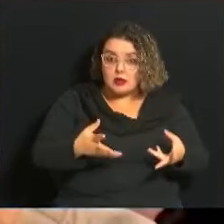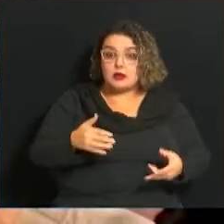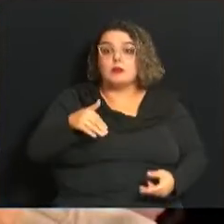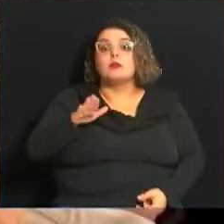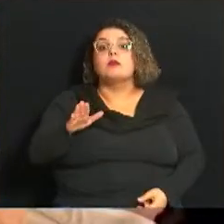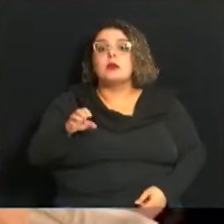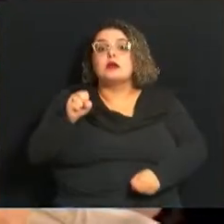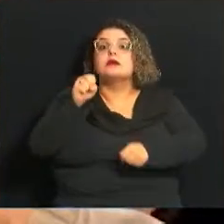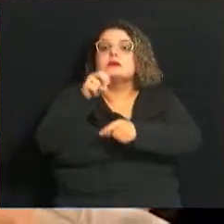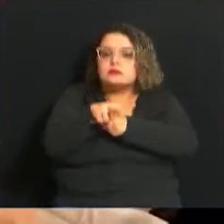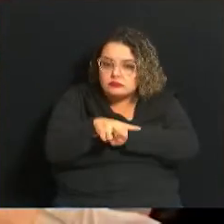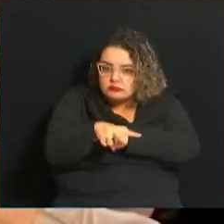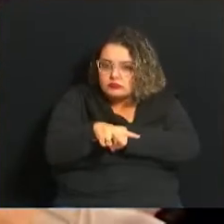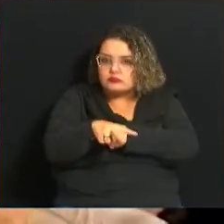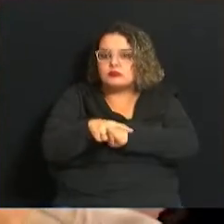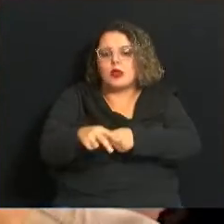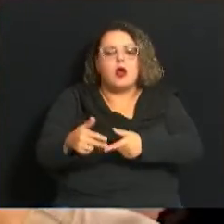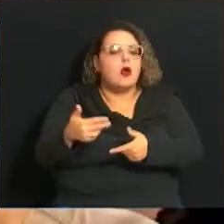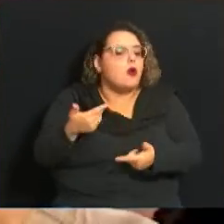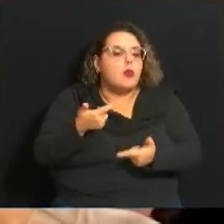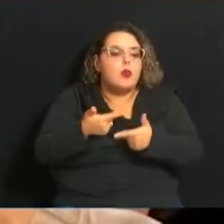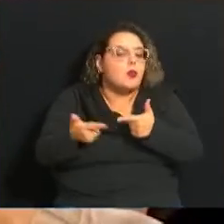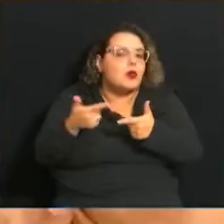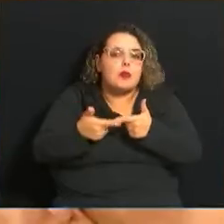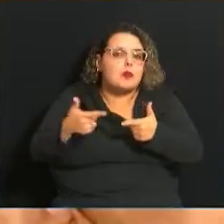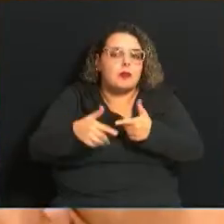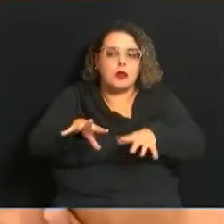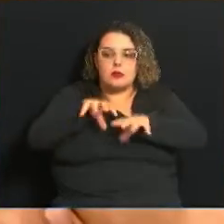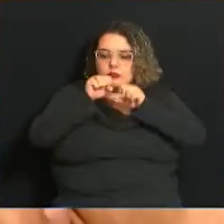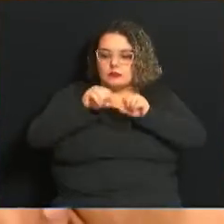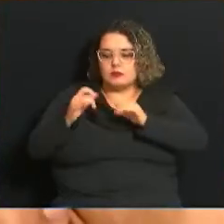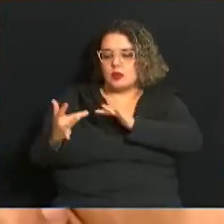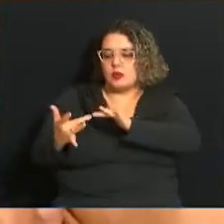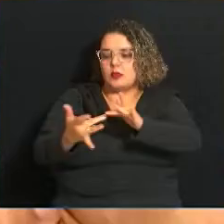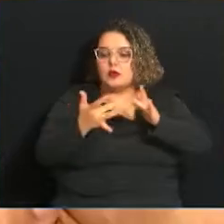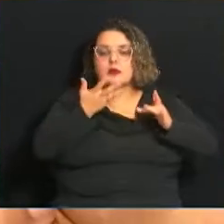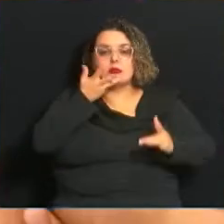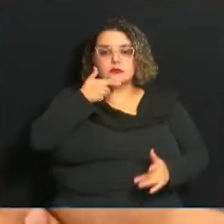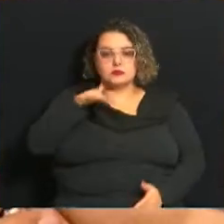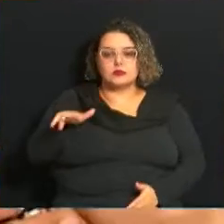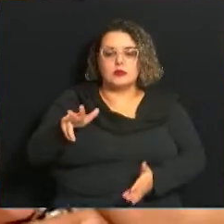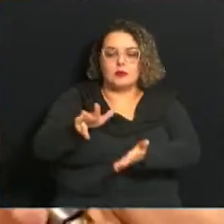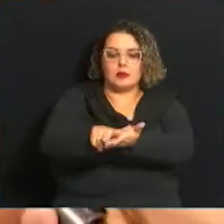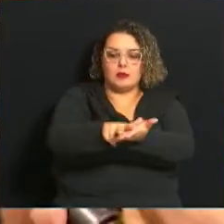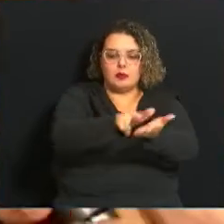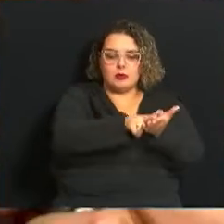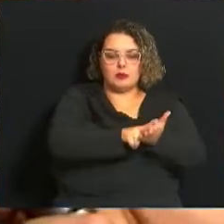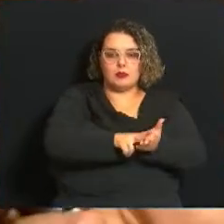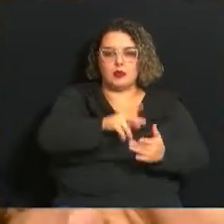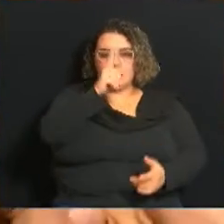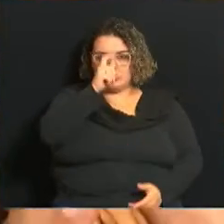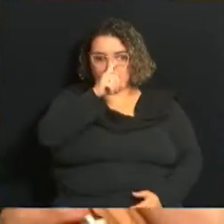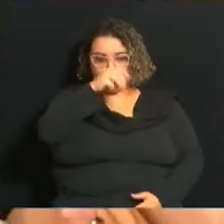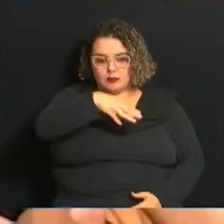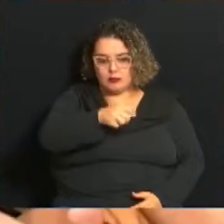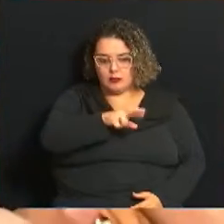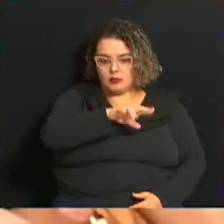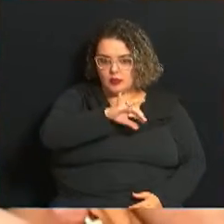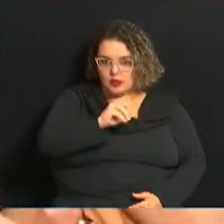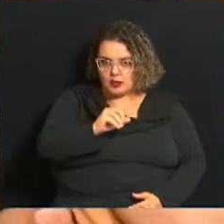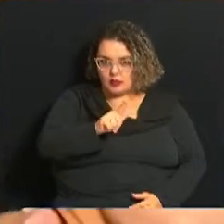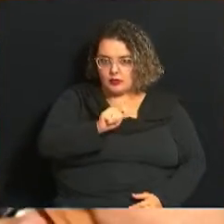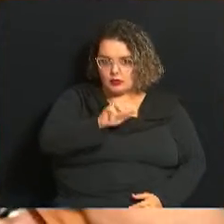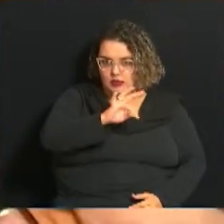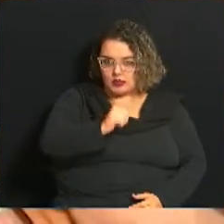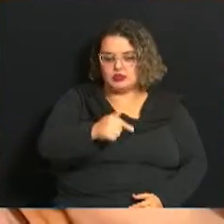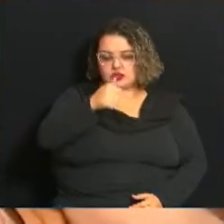infecções respiratórias, que é comum do contato das crianças. Os leitos criados pelo Hospital Mário Gatti, os 7 leitos, sendo 6 de enfermaria e